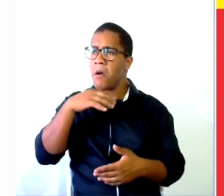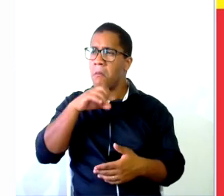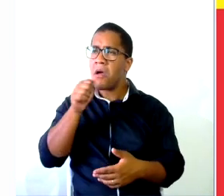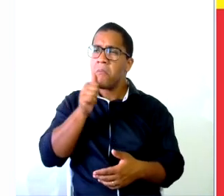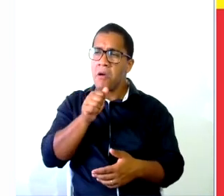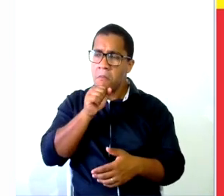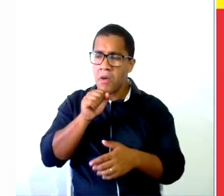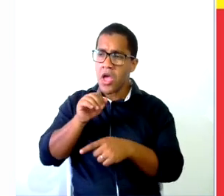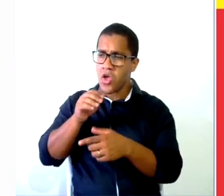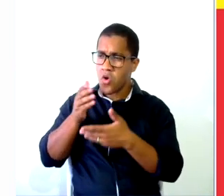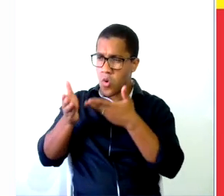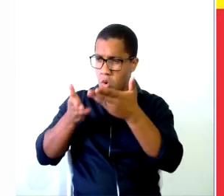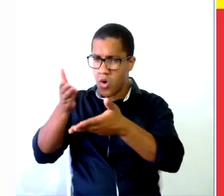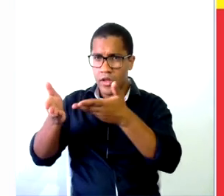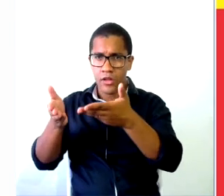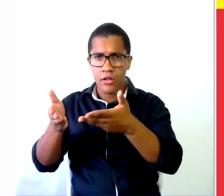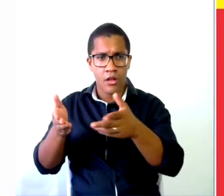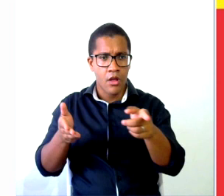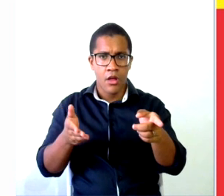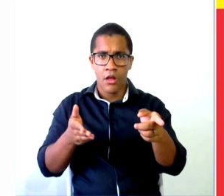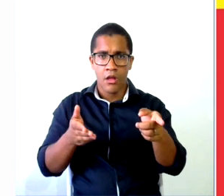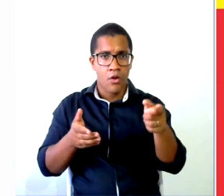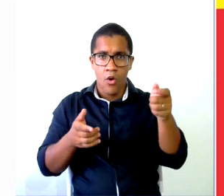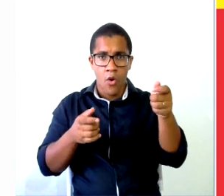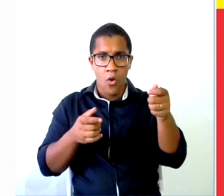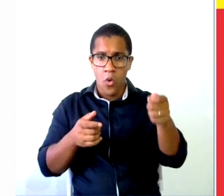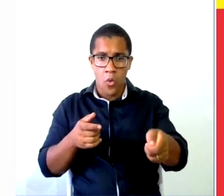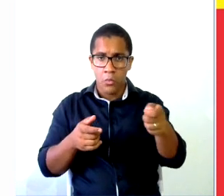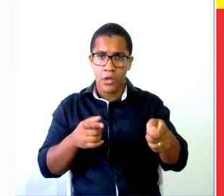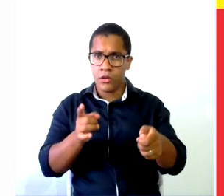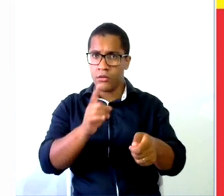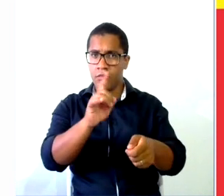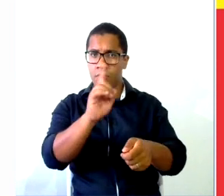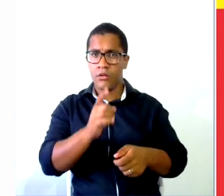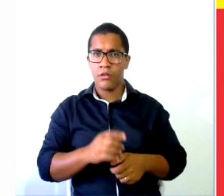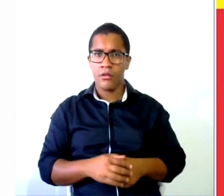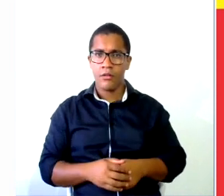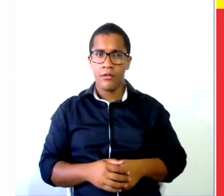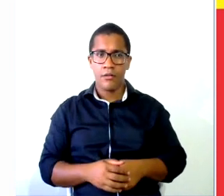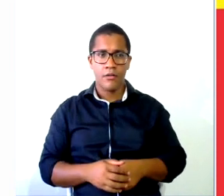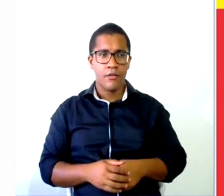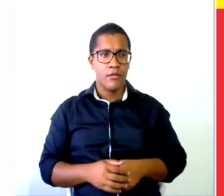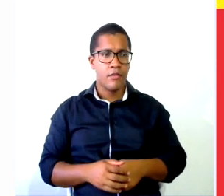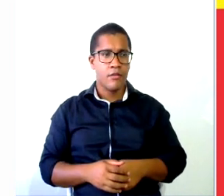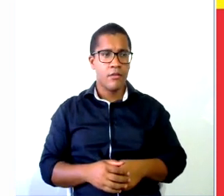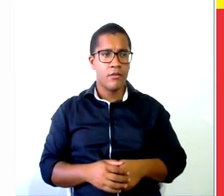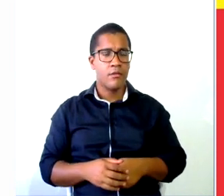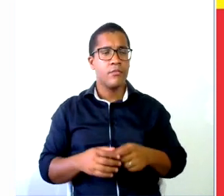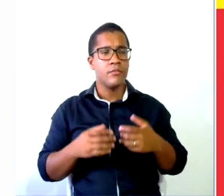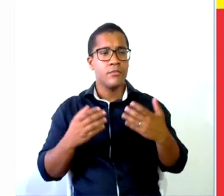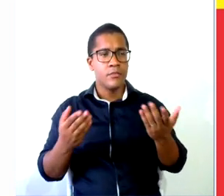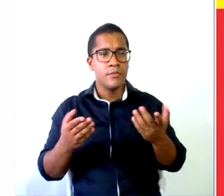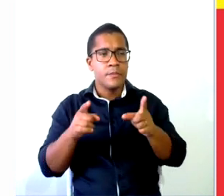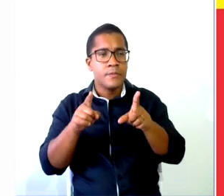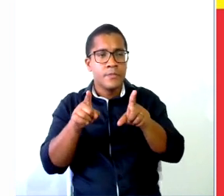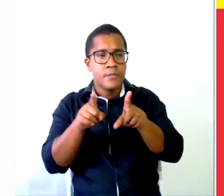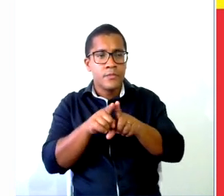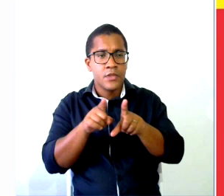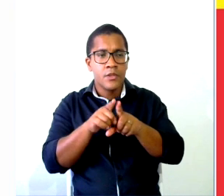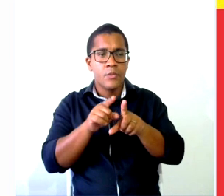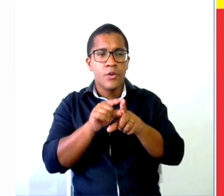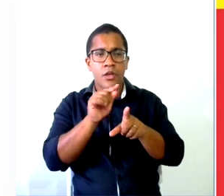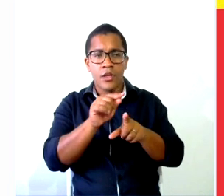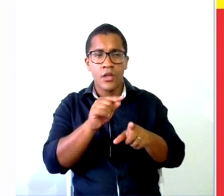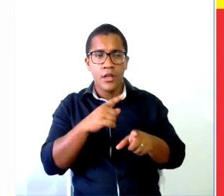os pais. Falou foi Solo. Péricles defendia também que os